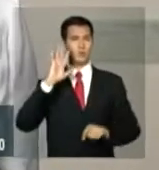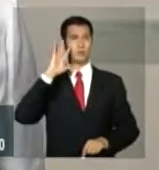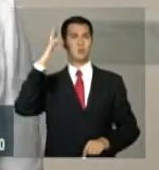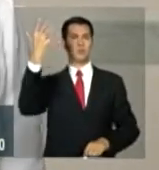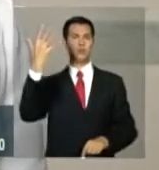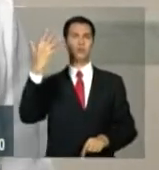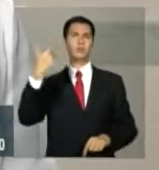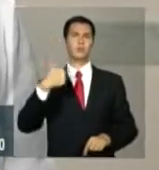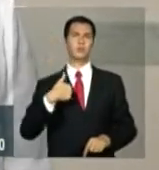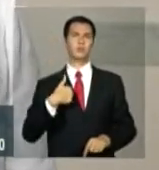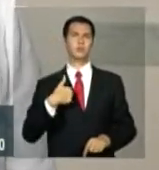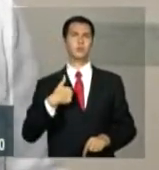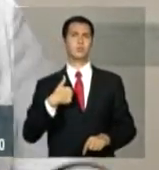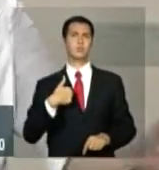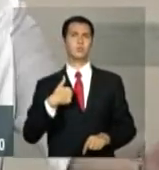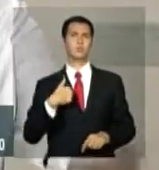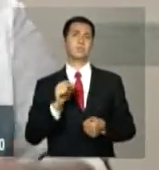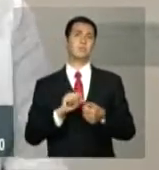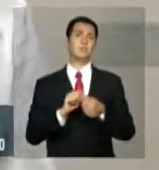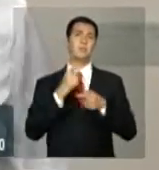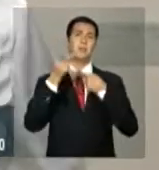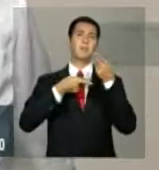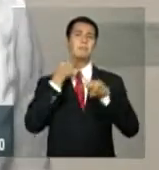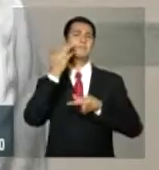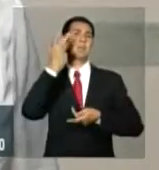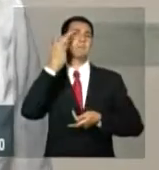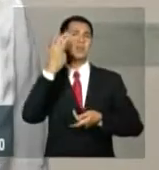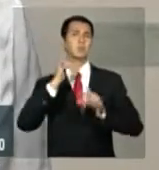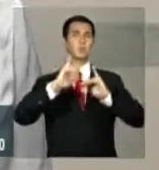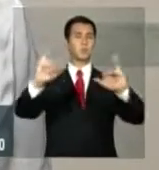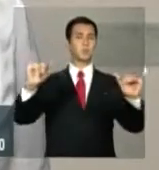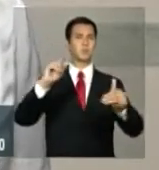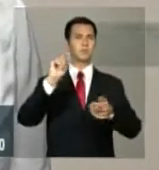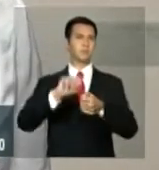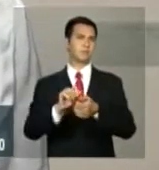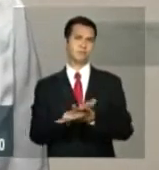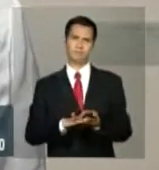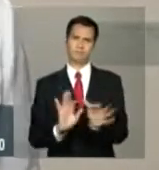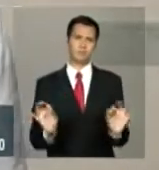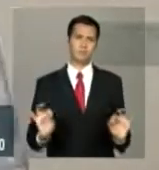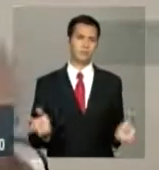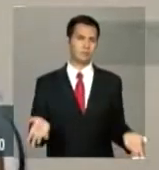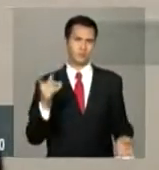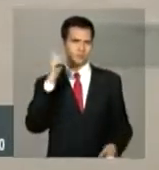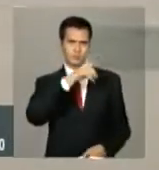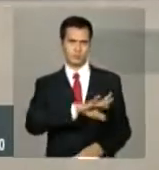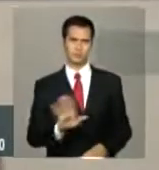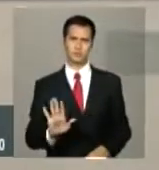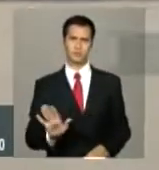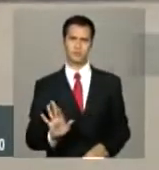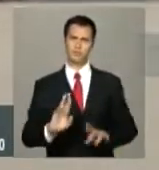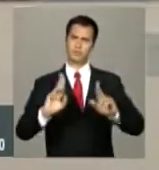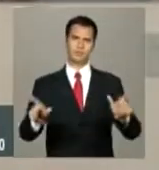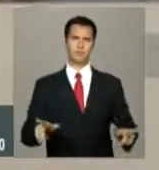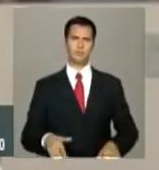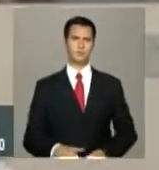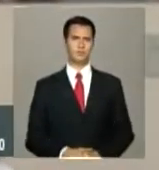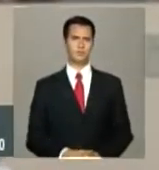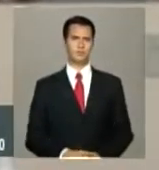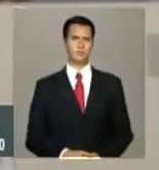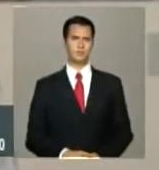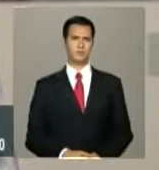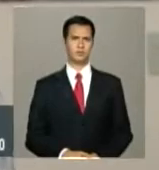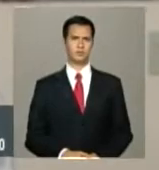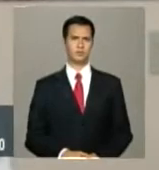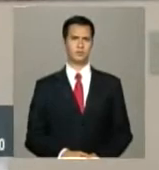de ficar fazendo receitas fáceis para os outros cumprirem. É outro estilo, né? Você não